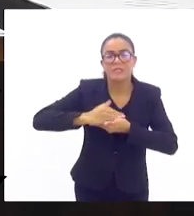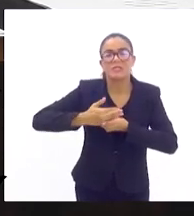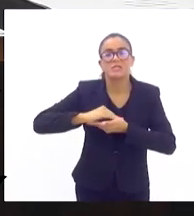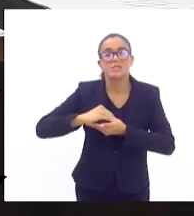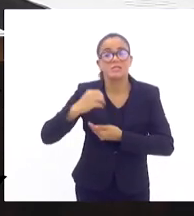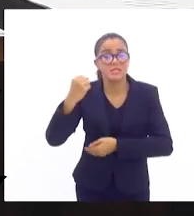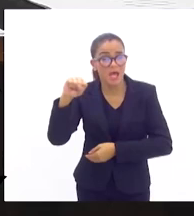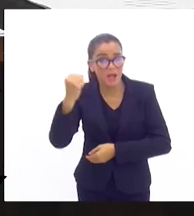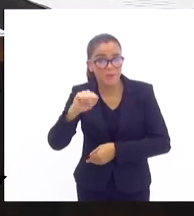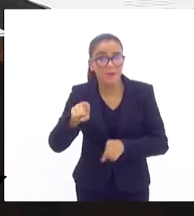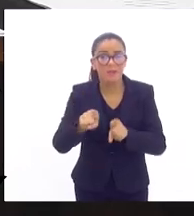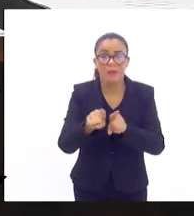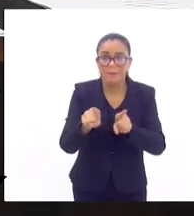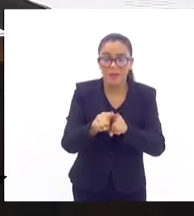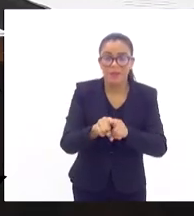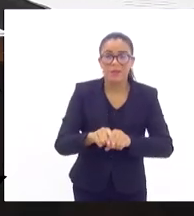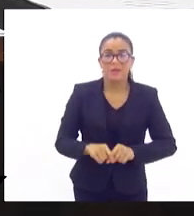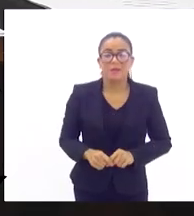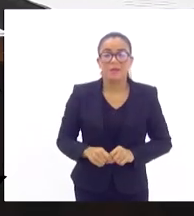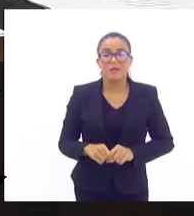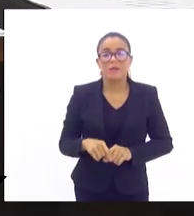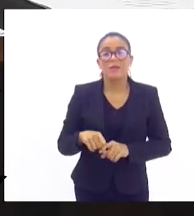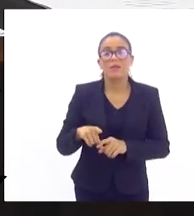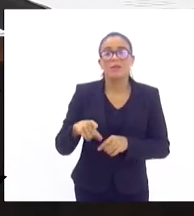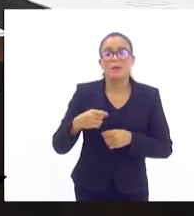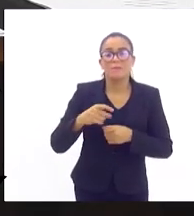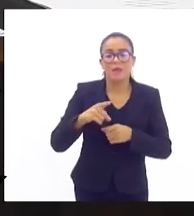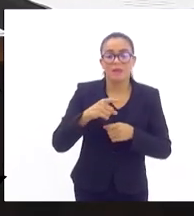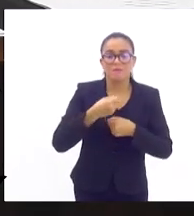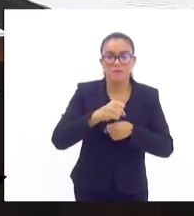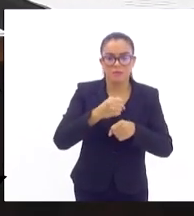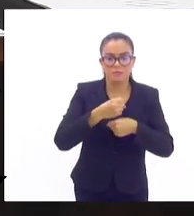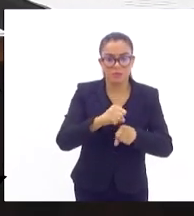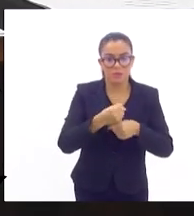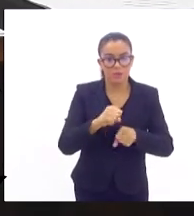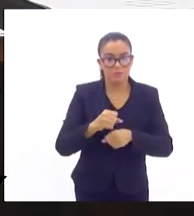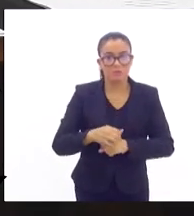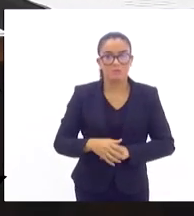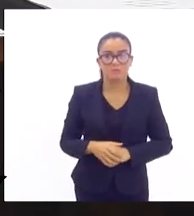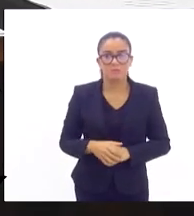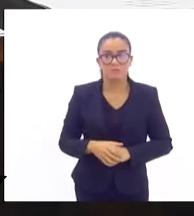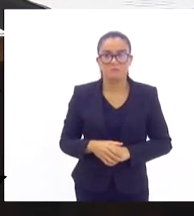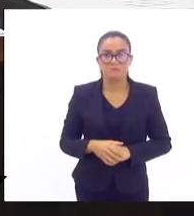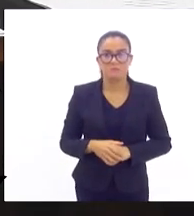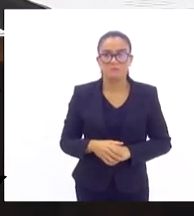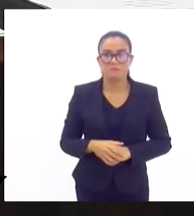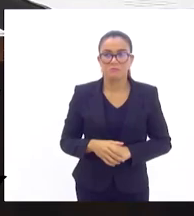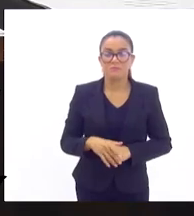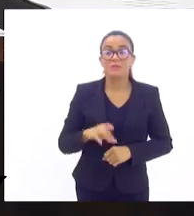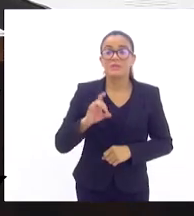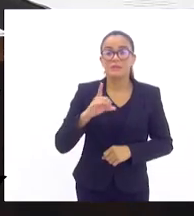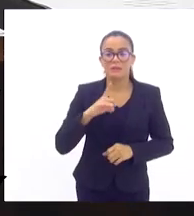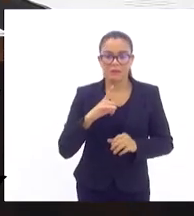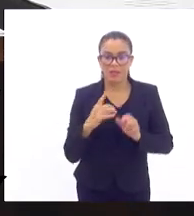Sumidouro, Trajano de Moraes, Vassouras. Porque também eu quero saber, porque está no contrato.